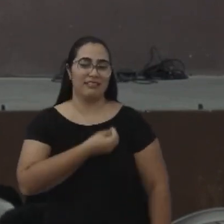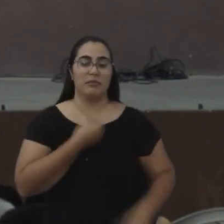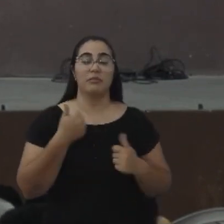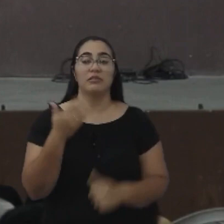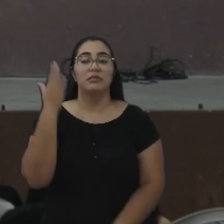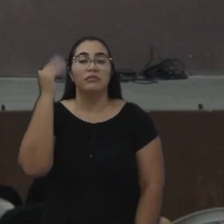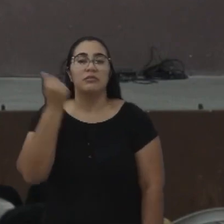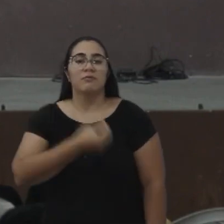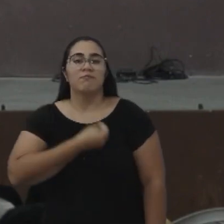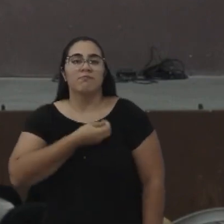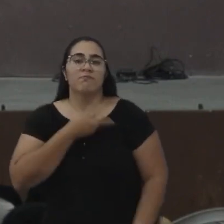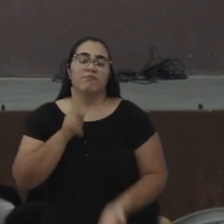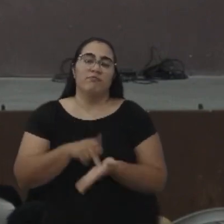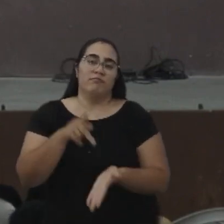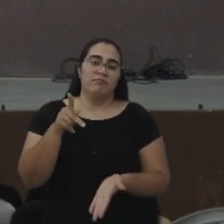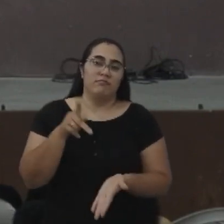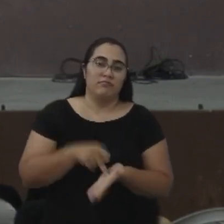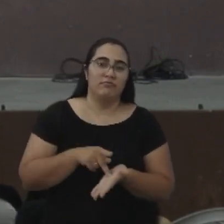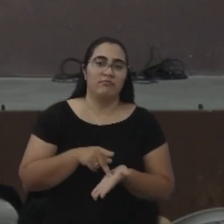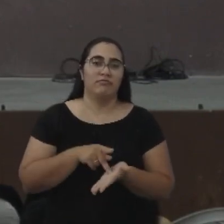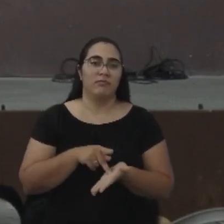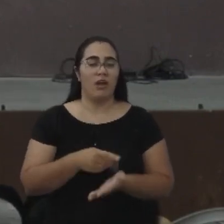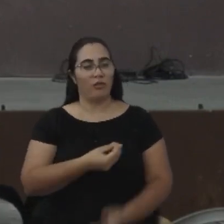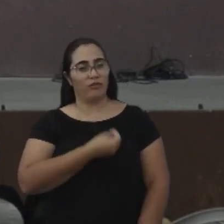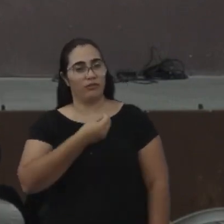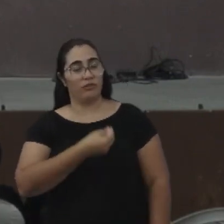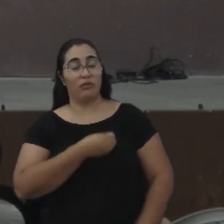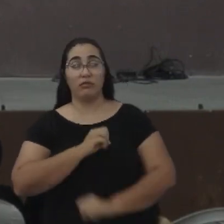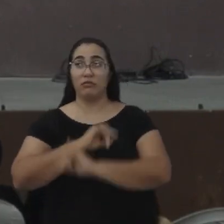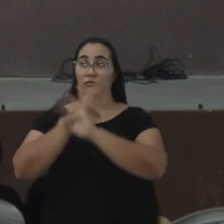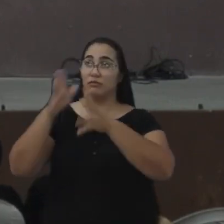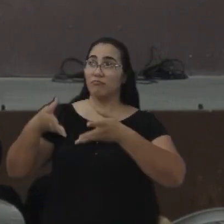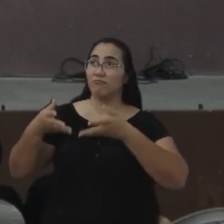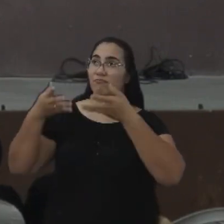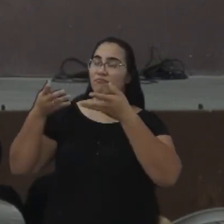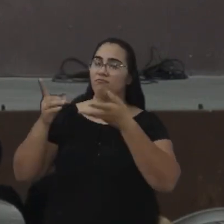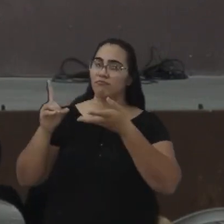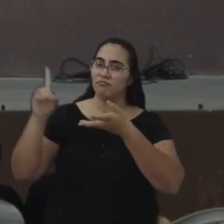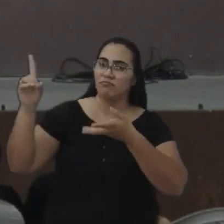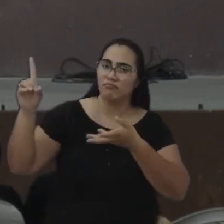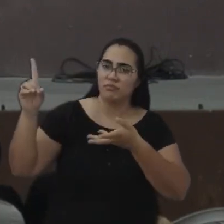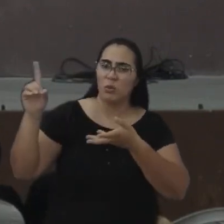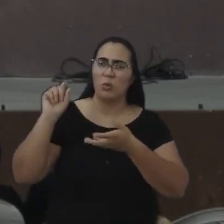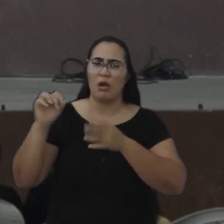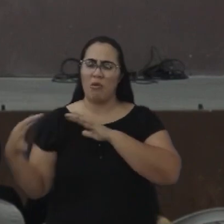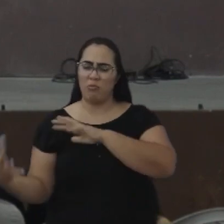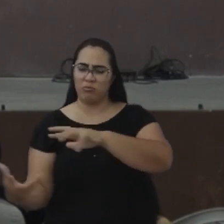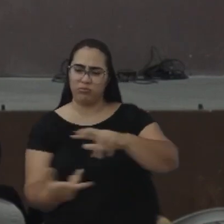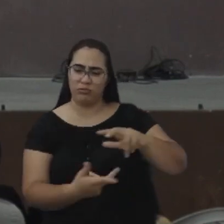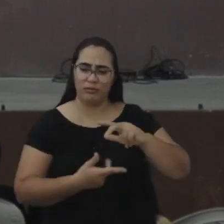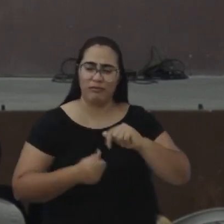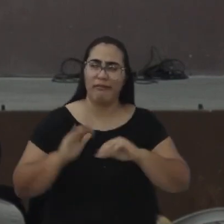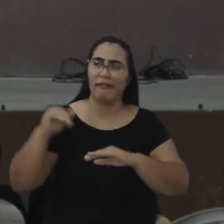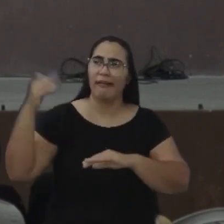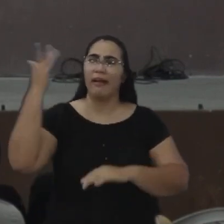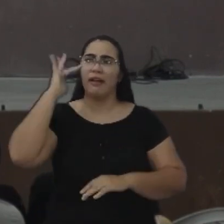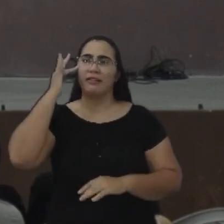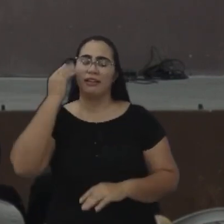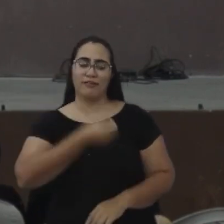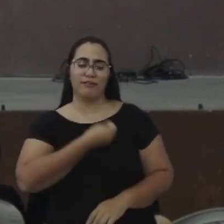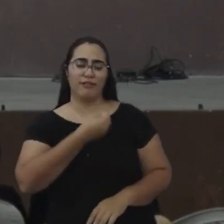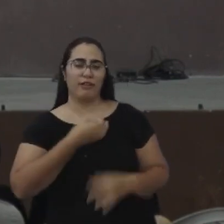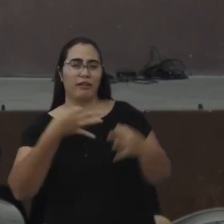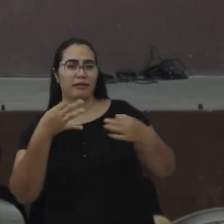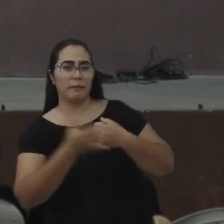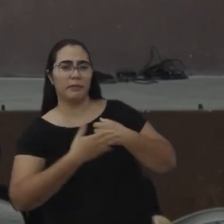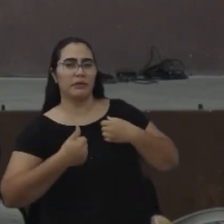viver a verdadeira vida. Uma vida para a glória de Deus. Não é o mundão que está lá achando que está vivendo a vida